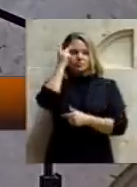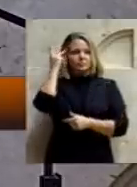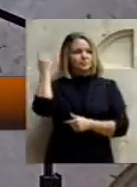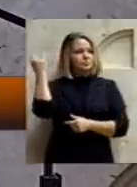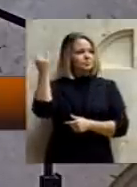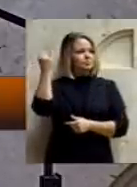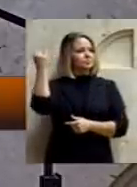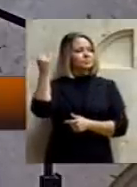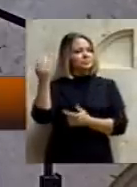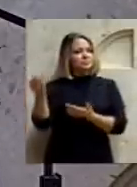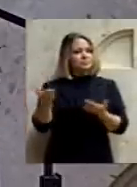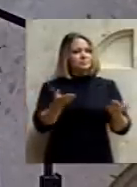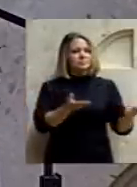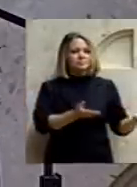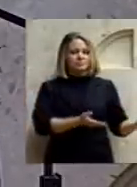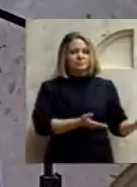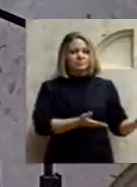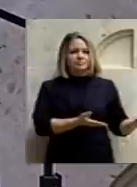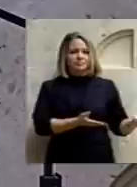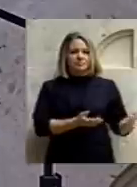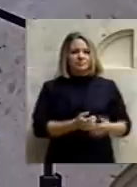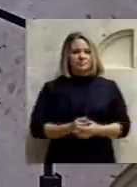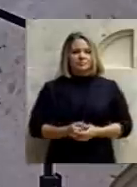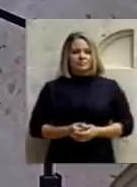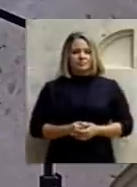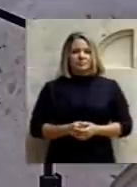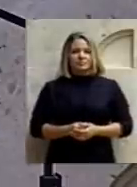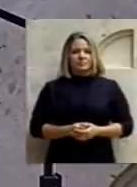aqui presentes,